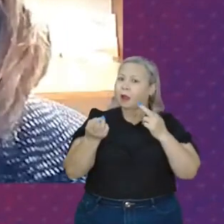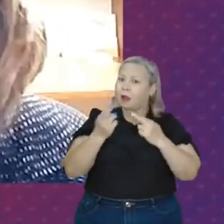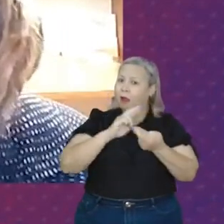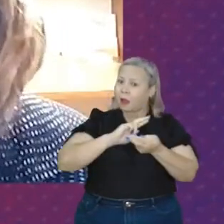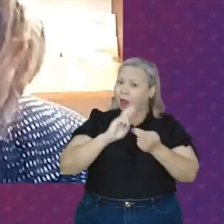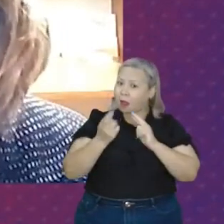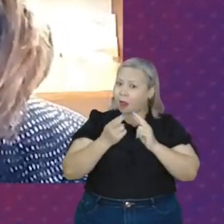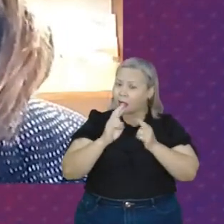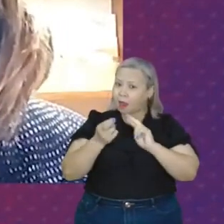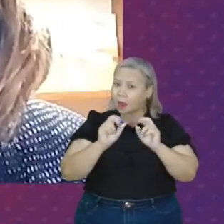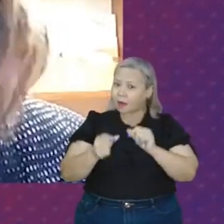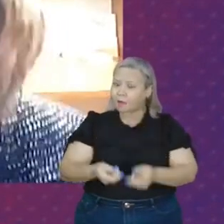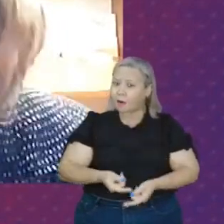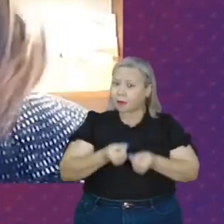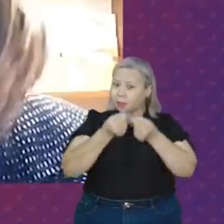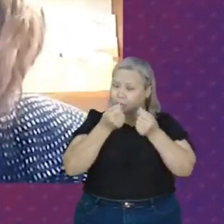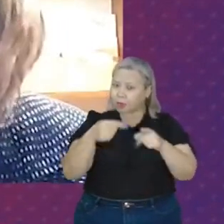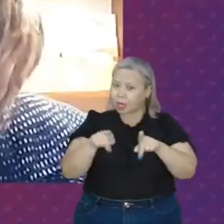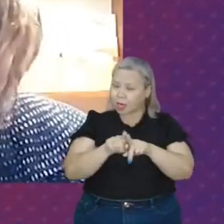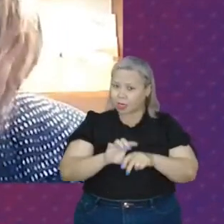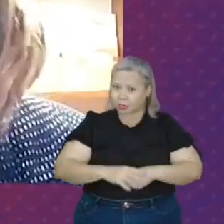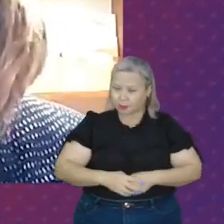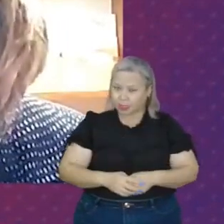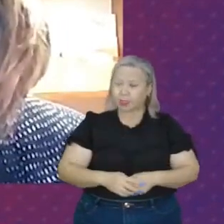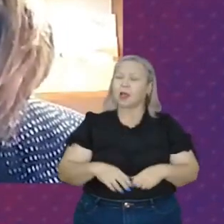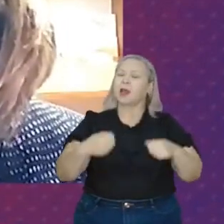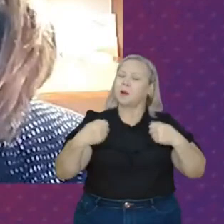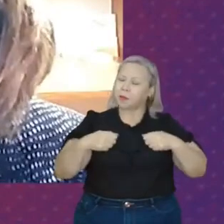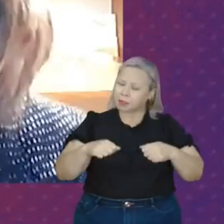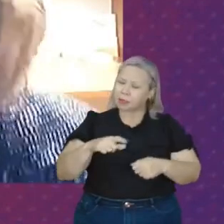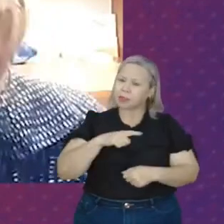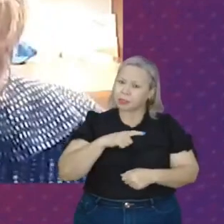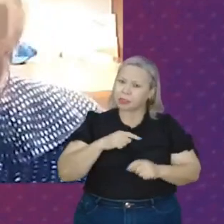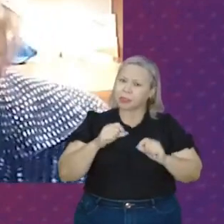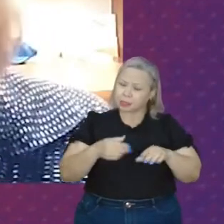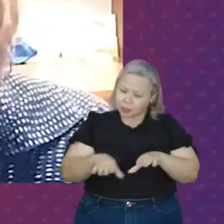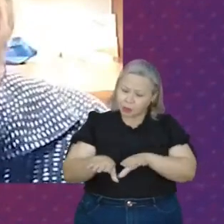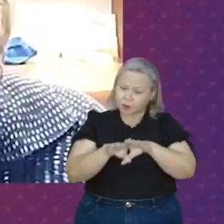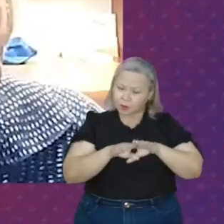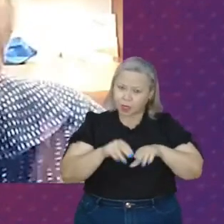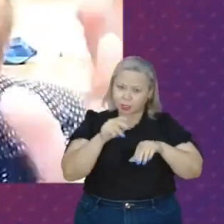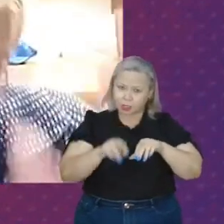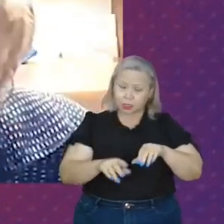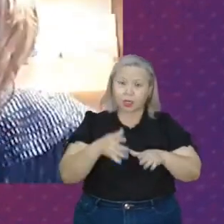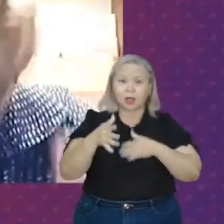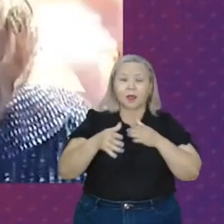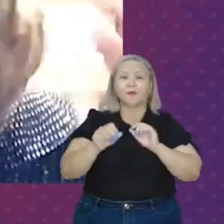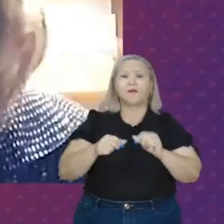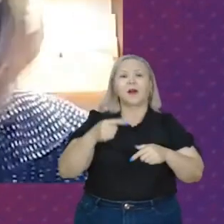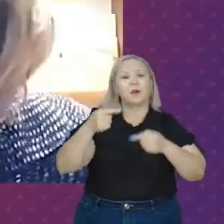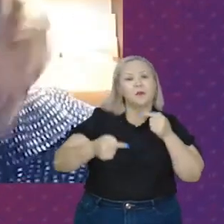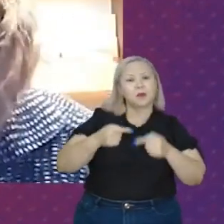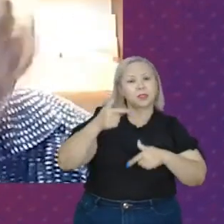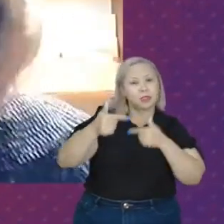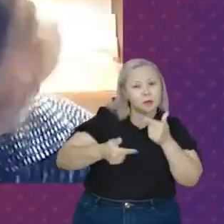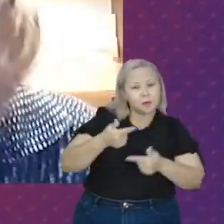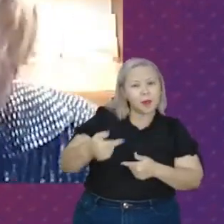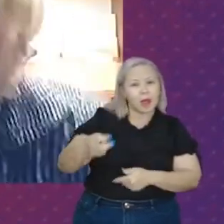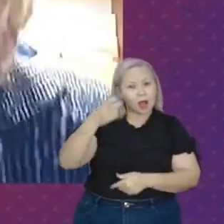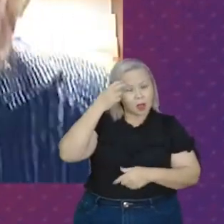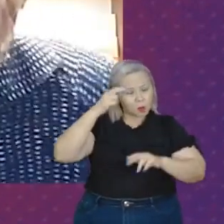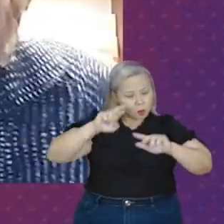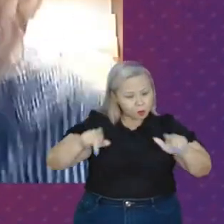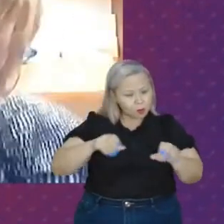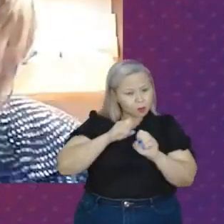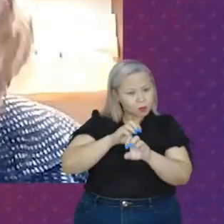de equidade de gênero. Tem que ter recorte de equidade de gênero. Ela diz respeito à política do trabalho, ela diz respeito à cultura, à